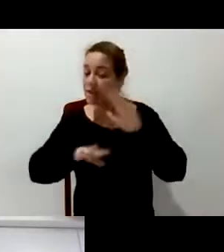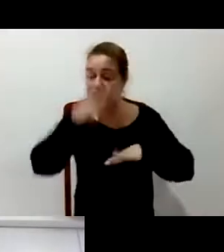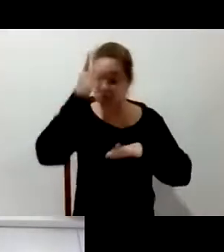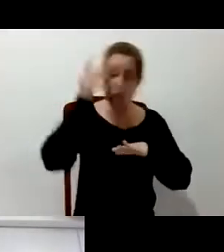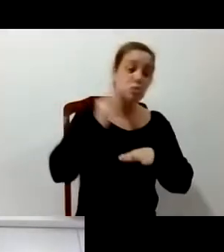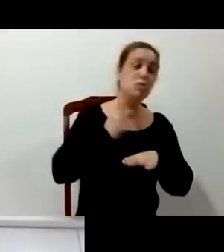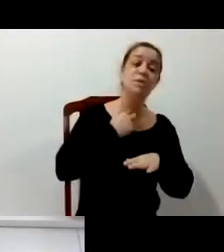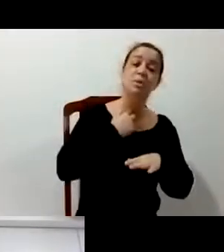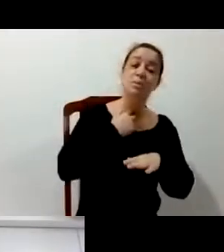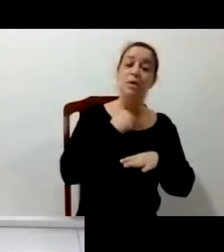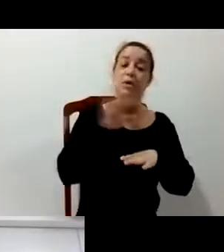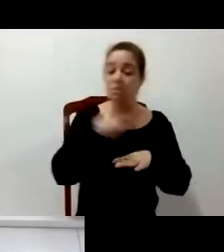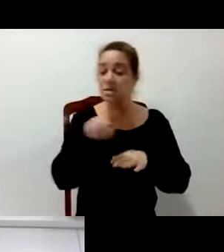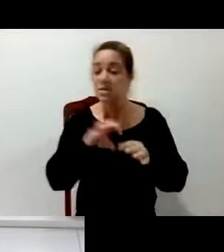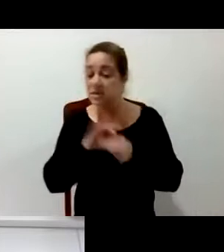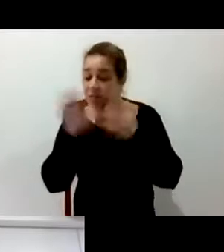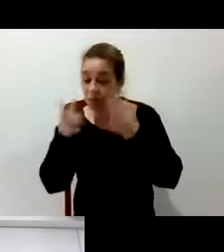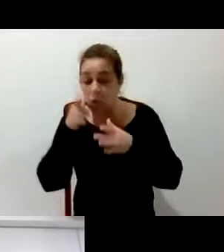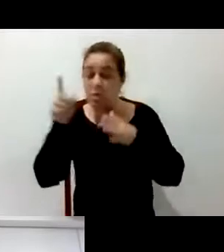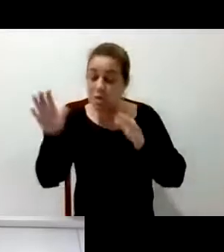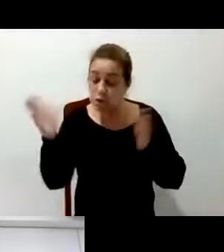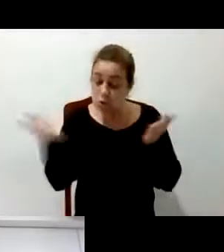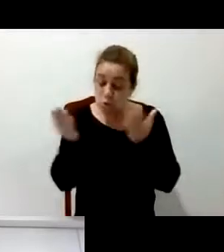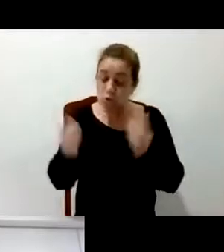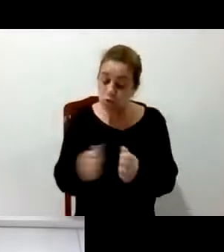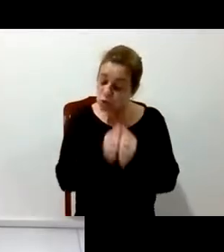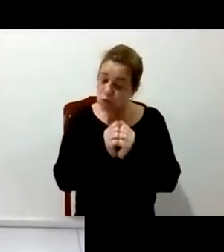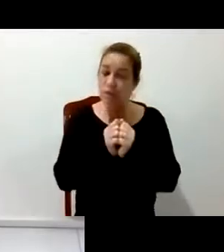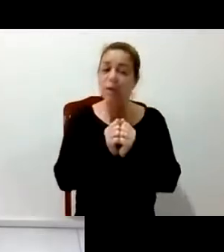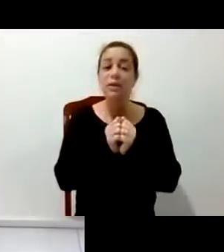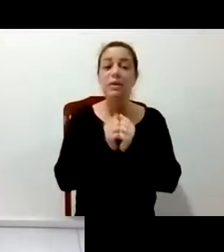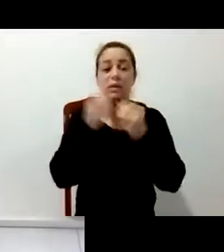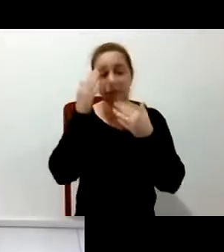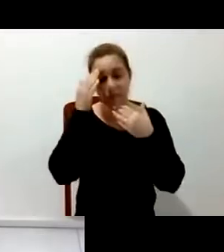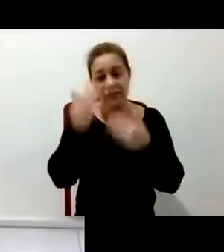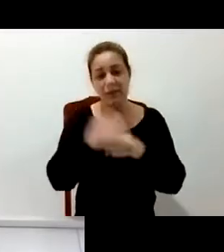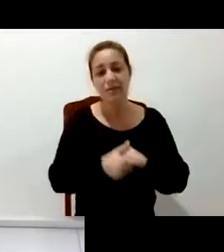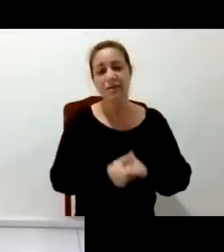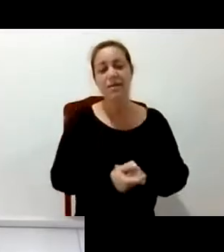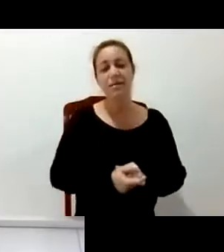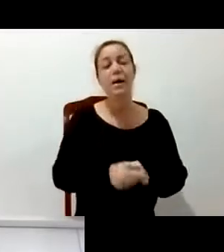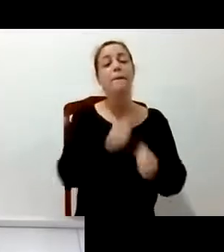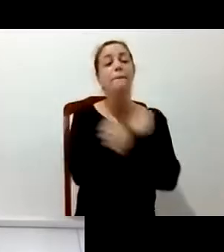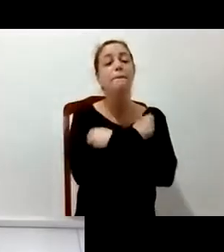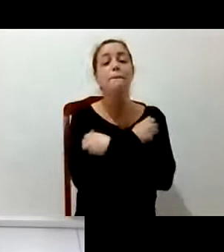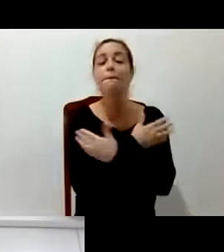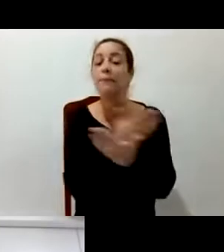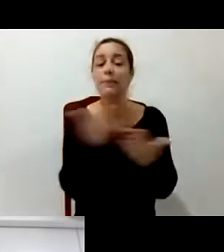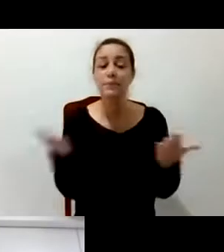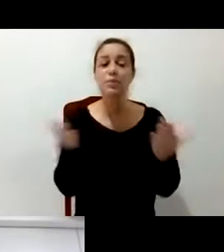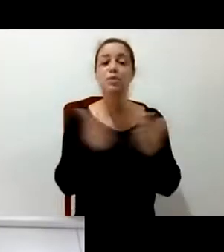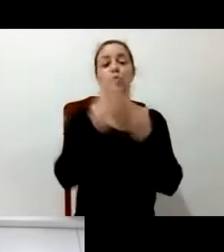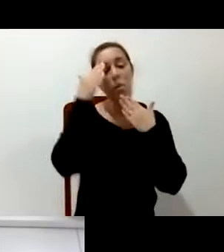se dispuseram porque têm condições, enfim, isso é muito bom. Tá? Verdade. Tá, um abraço a todos, obrigado